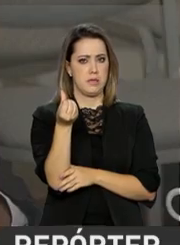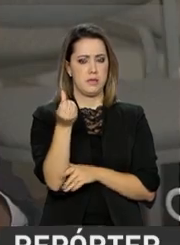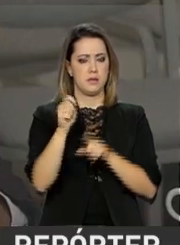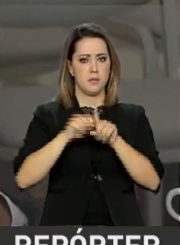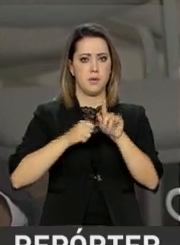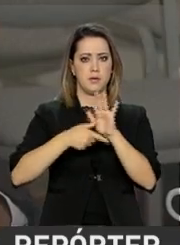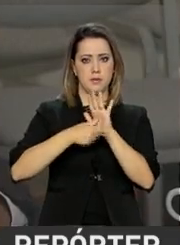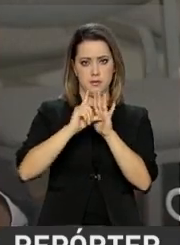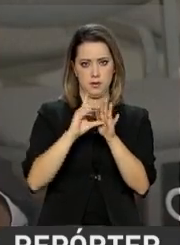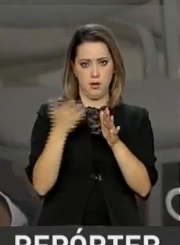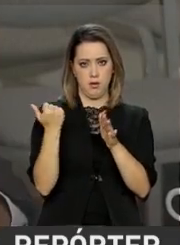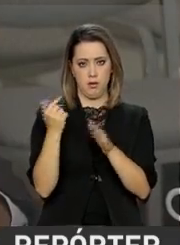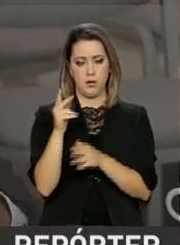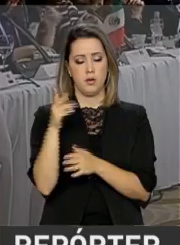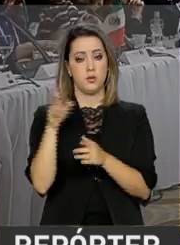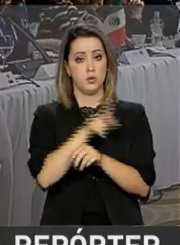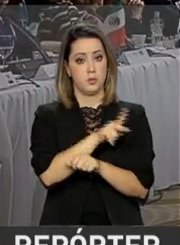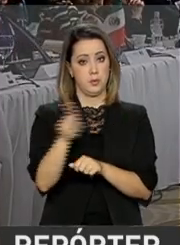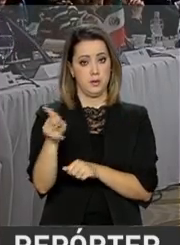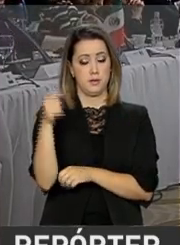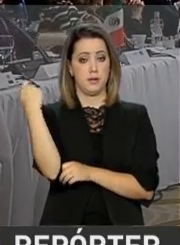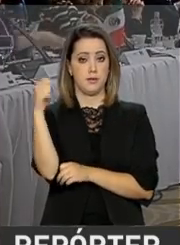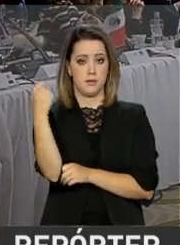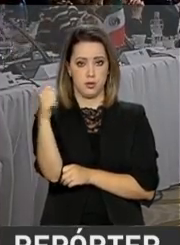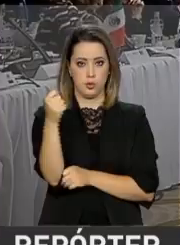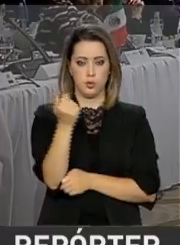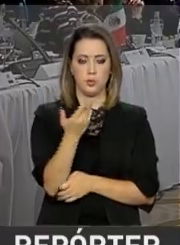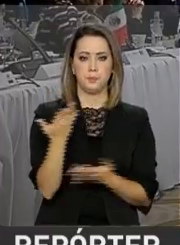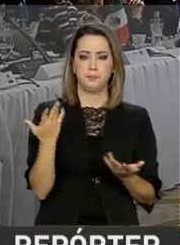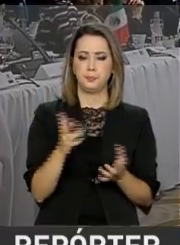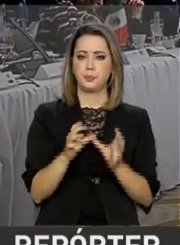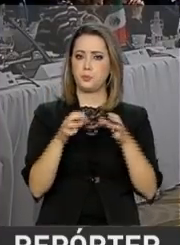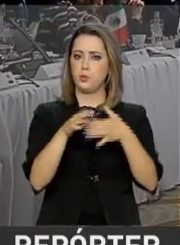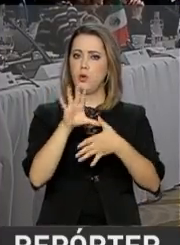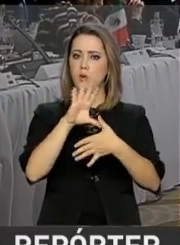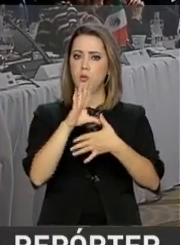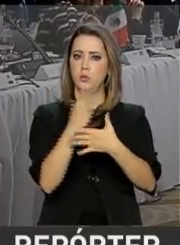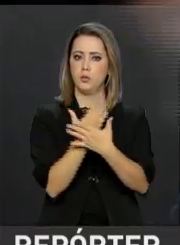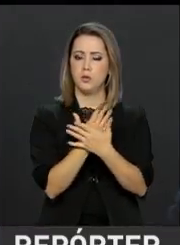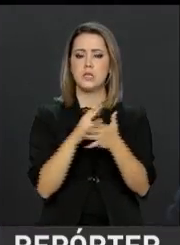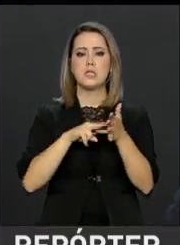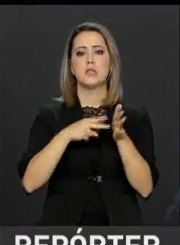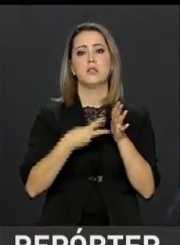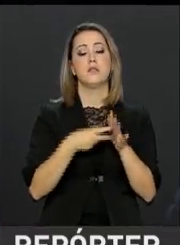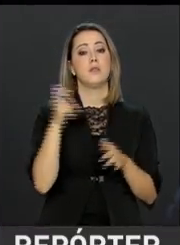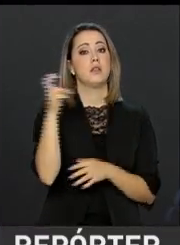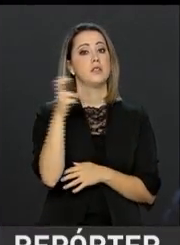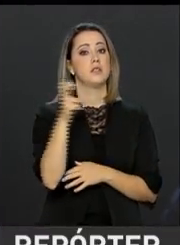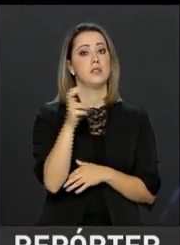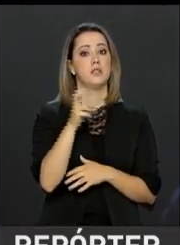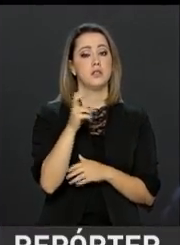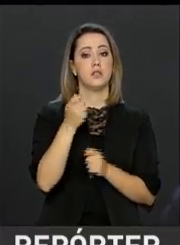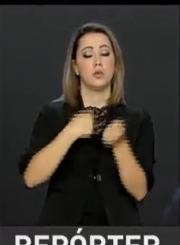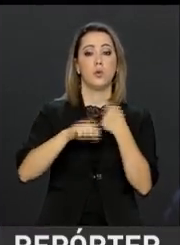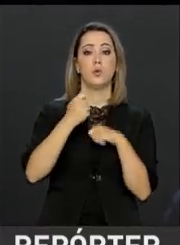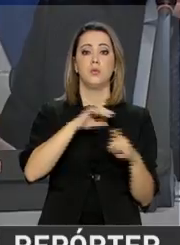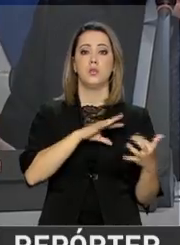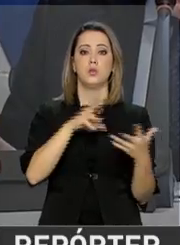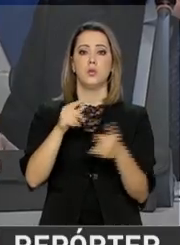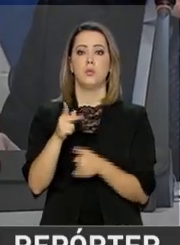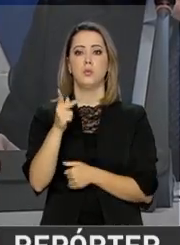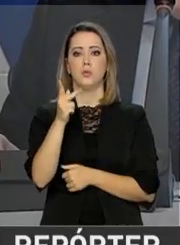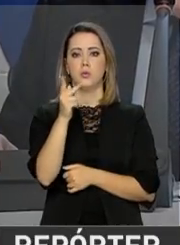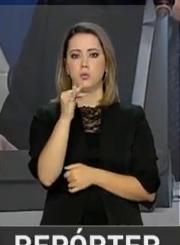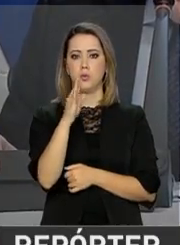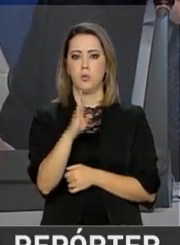meses sob o comando dos argentinos. O bloco representa o equivalente à quinta maior economia mundial com PIB